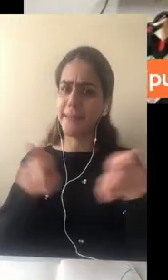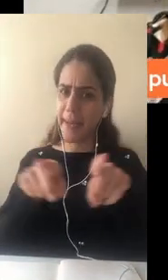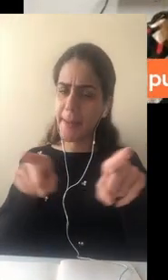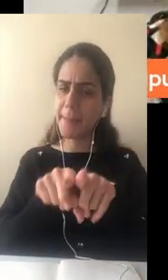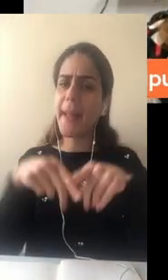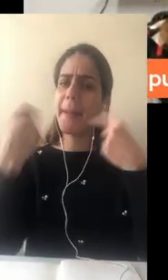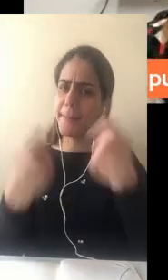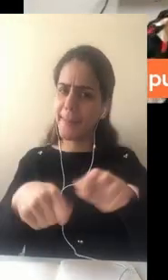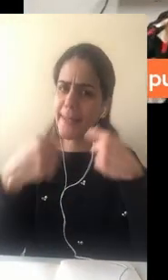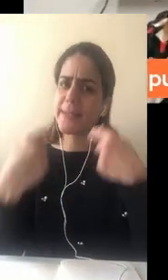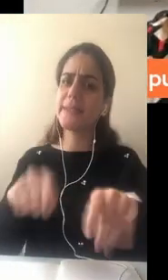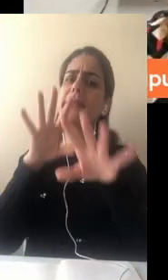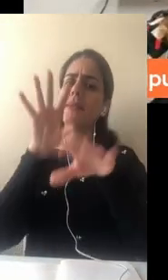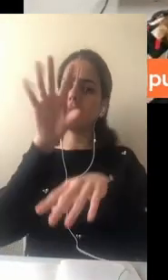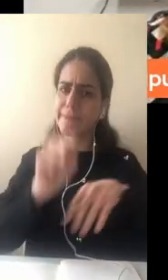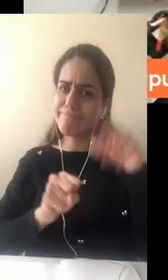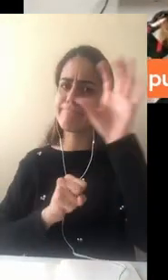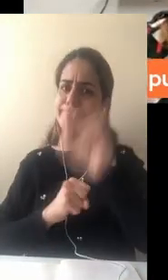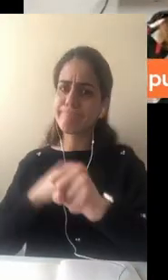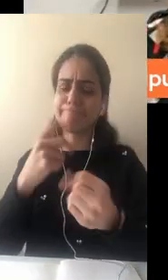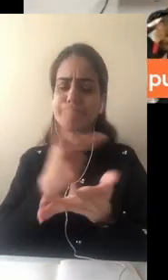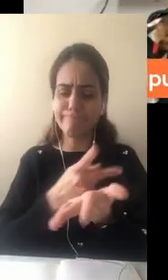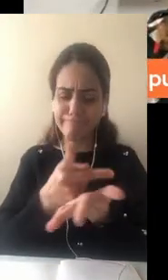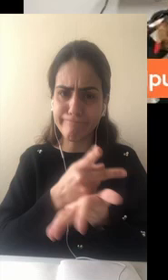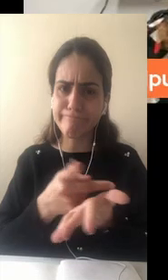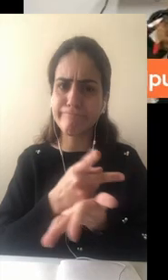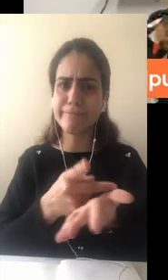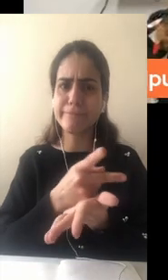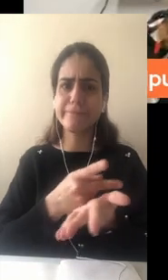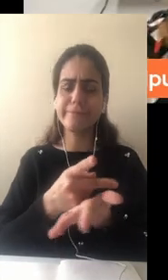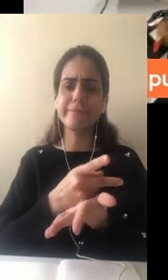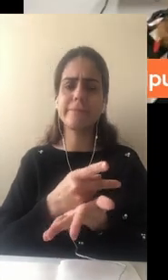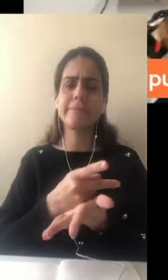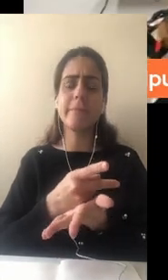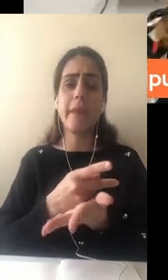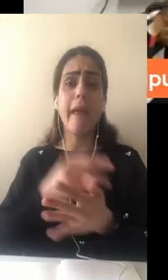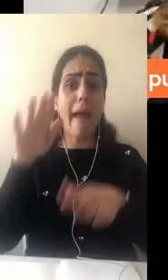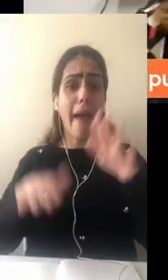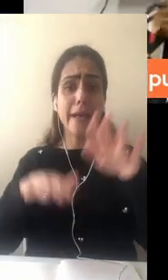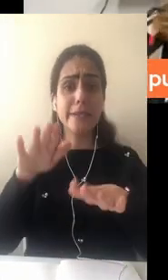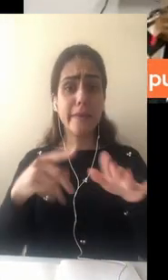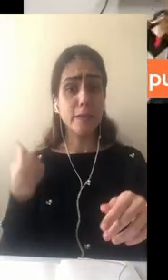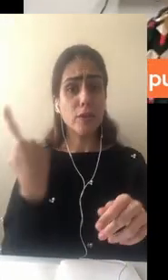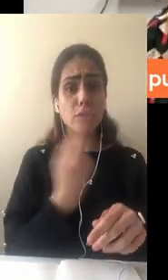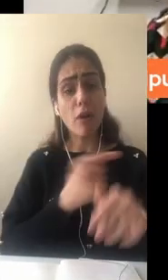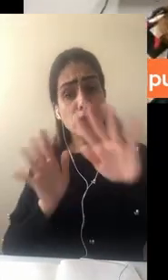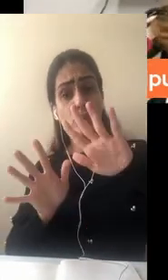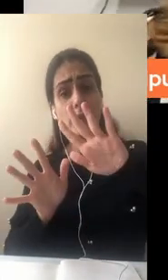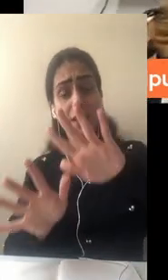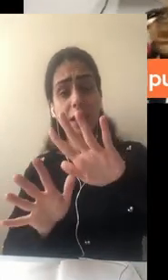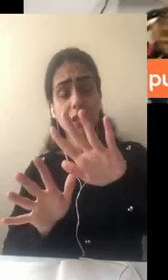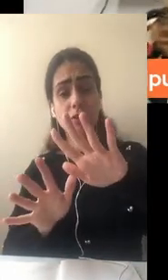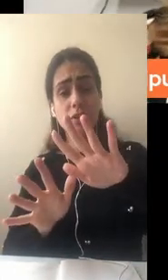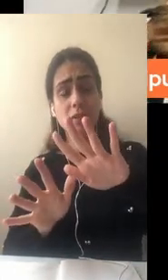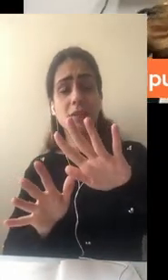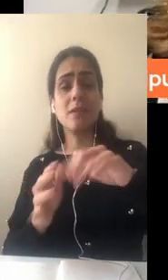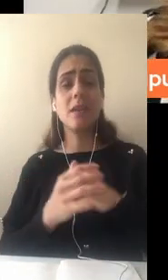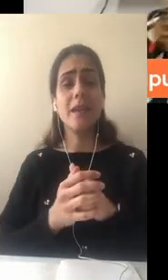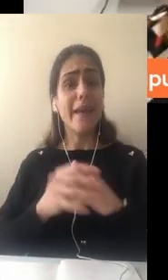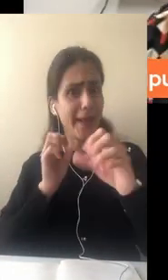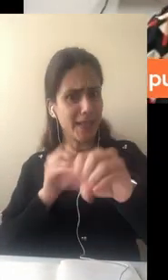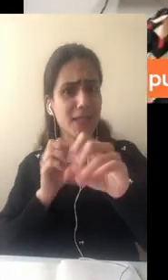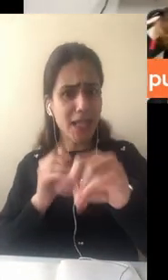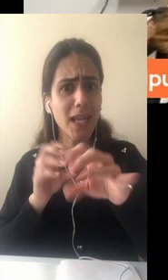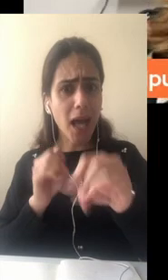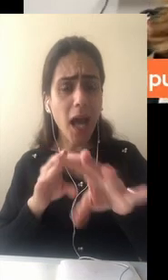gente disponibiliza muito material e as famílias não se atentam para isso. Então, a Cassi